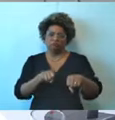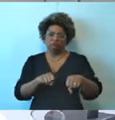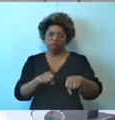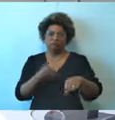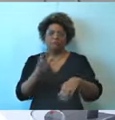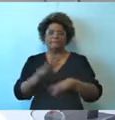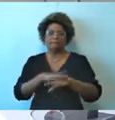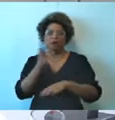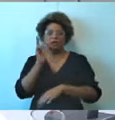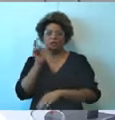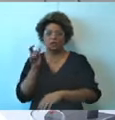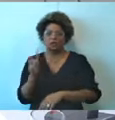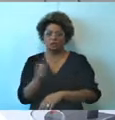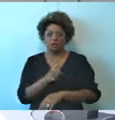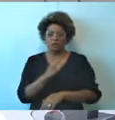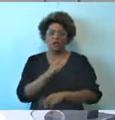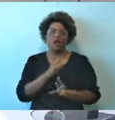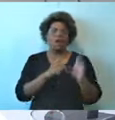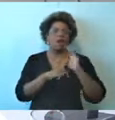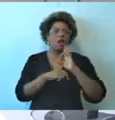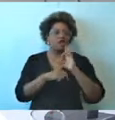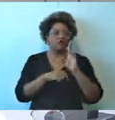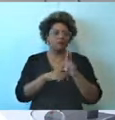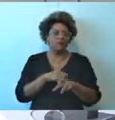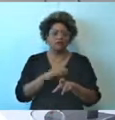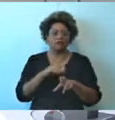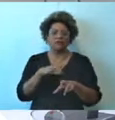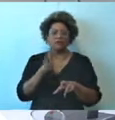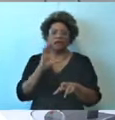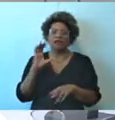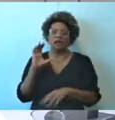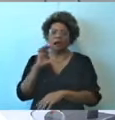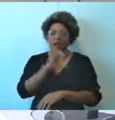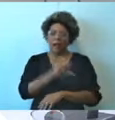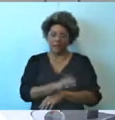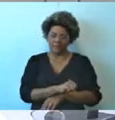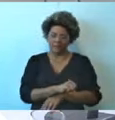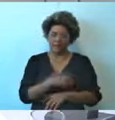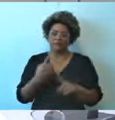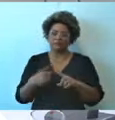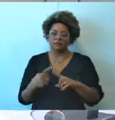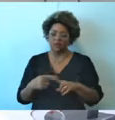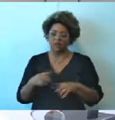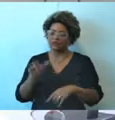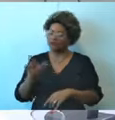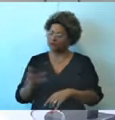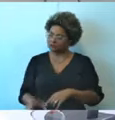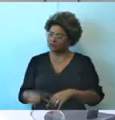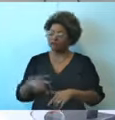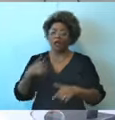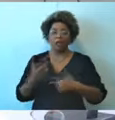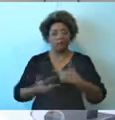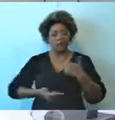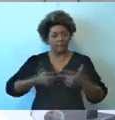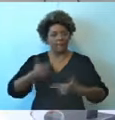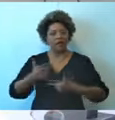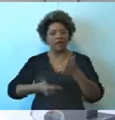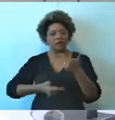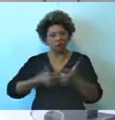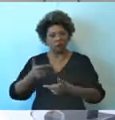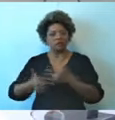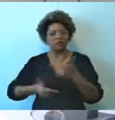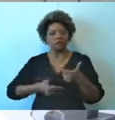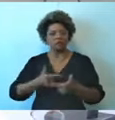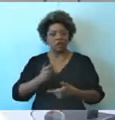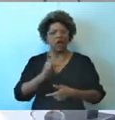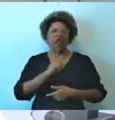Essas respostas tinham que vir um pouquinho mais rápido, porque a gente está falando, de fato, de trabalhadores, né? O Braulio falou muito bem ali, existe, claro, uma minoria que descumpre as leis, que